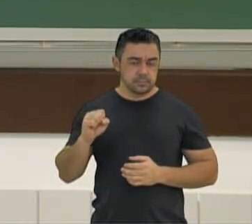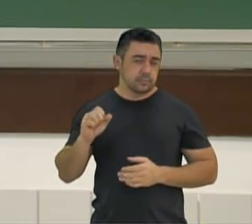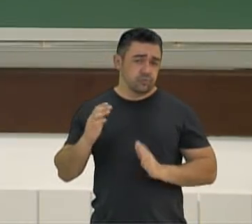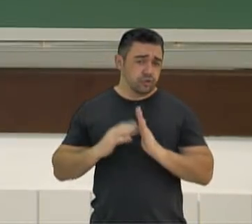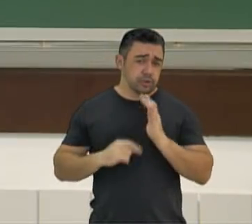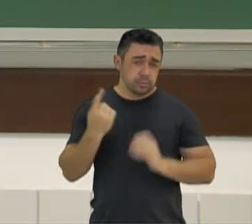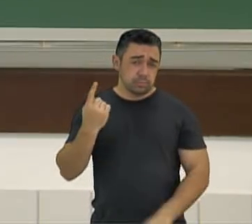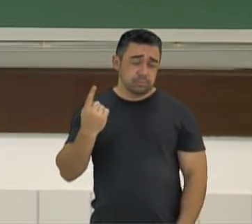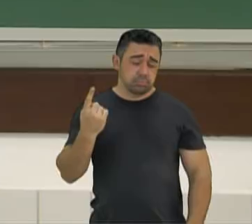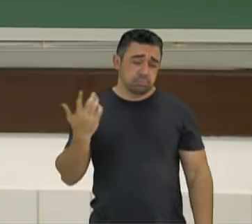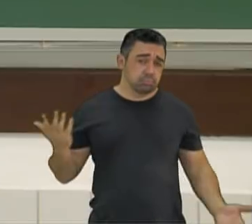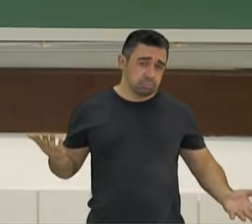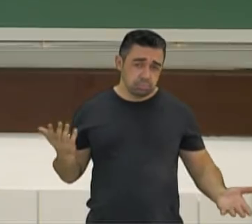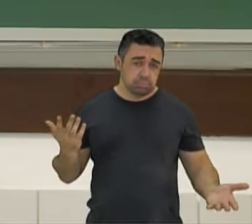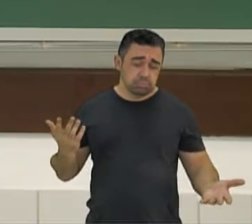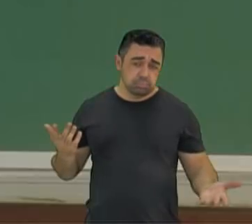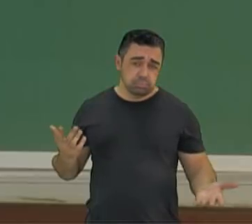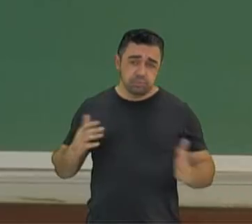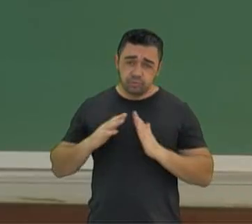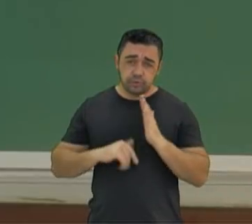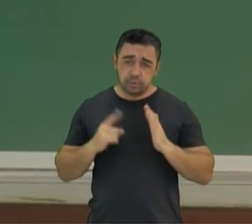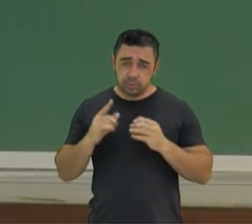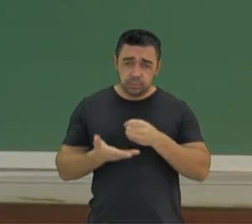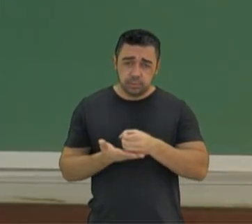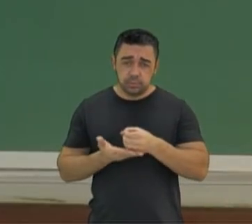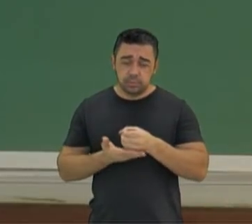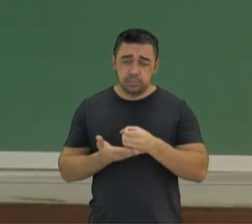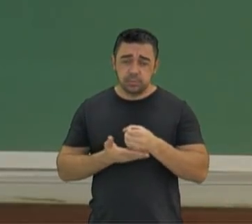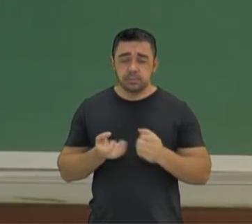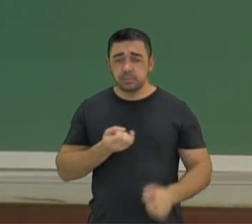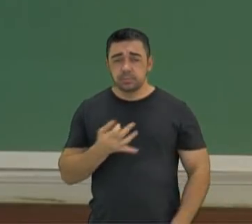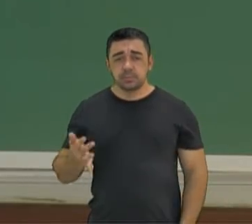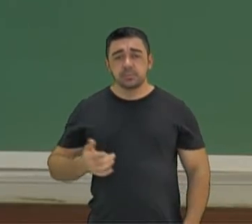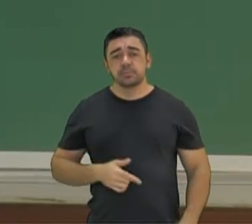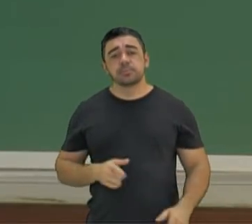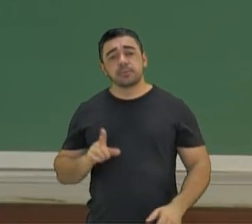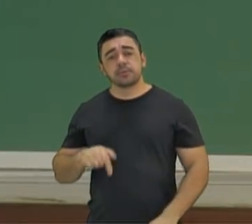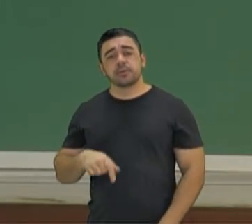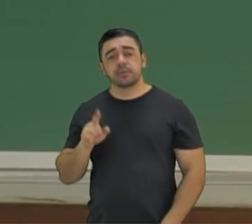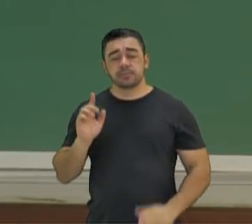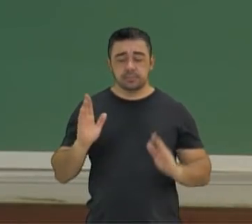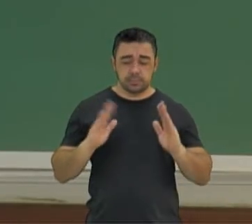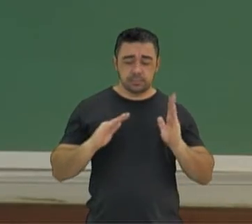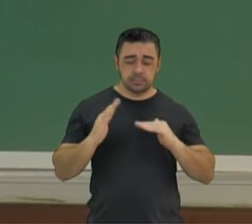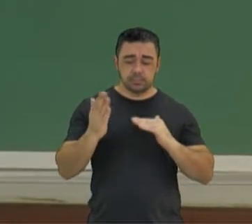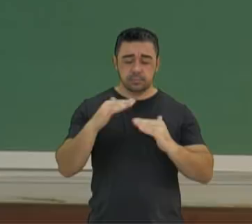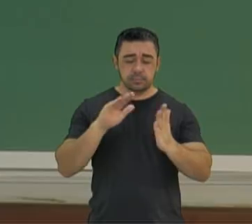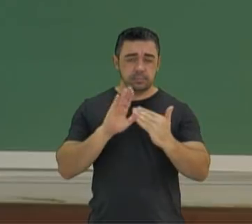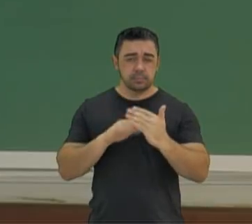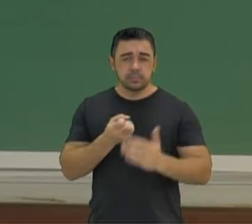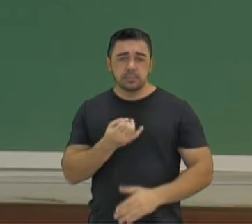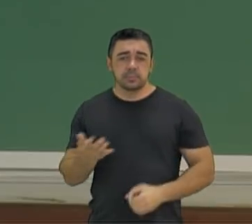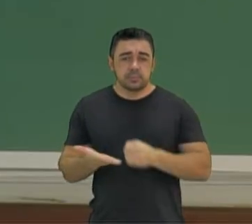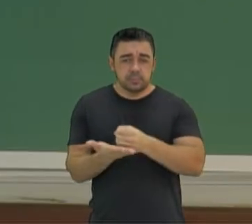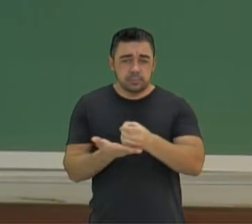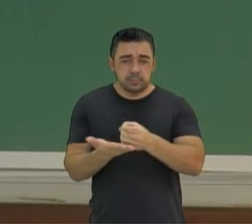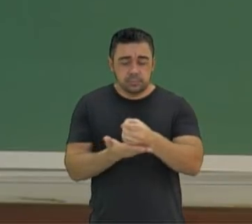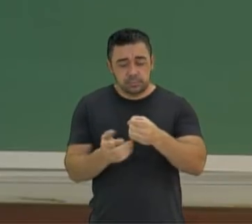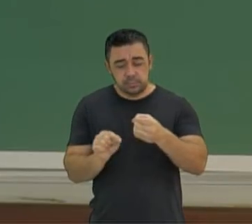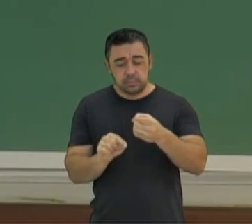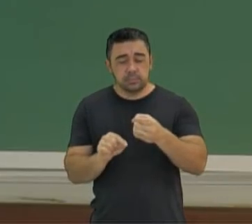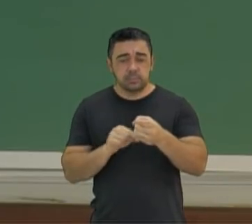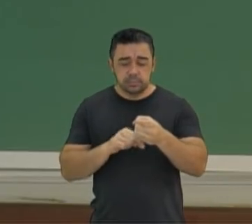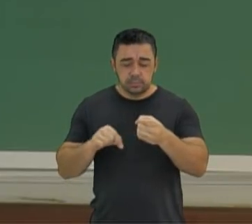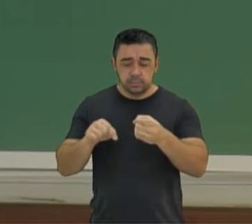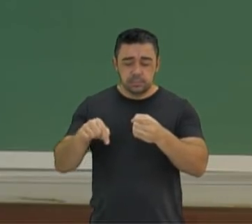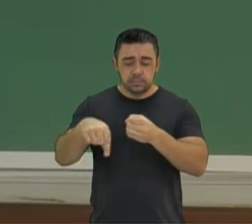eu tirar uma das faces, não é? Para ser as faces laterais, porque a quantidade de faces laterais segue a quantidade de lados que